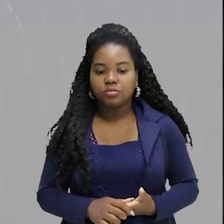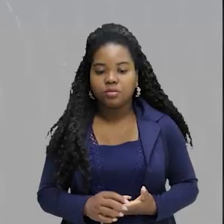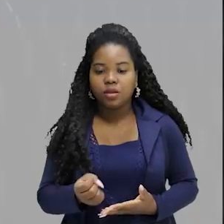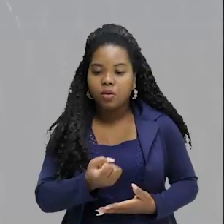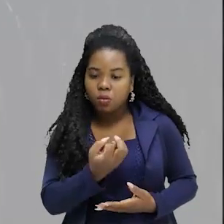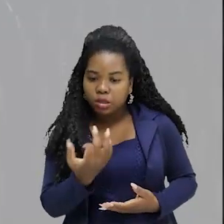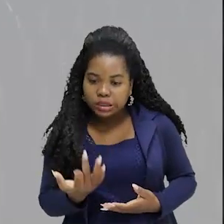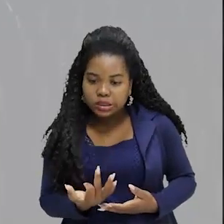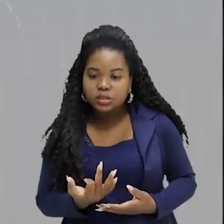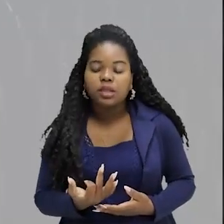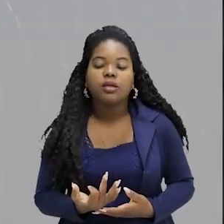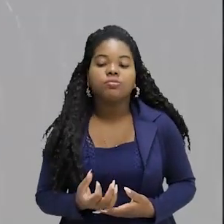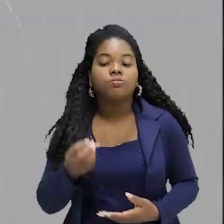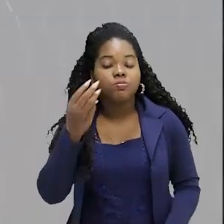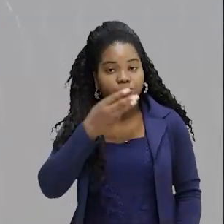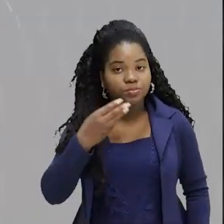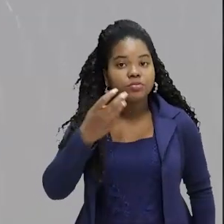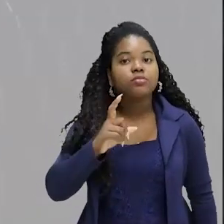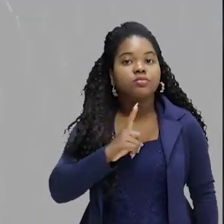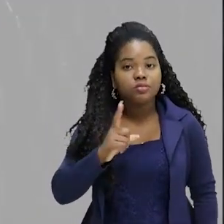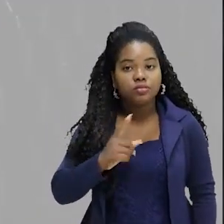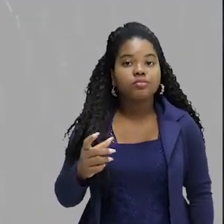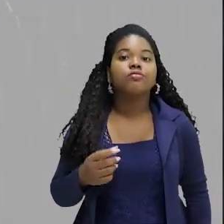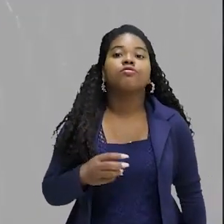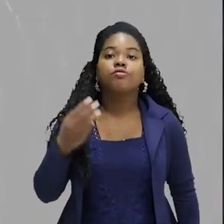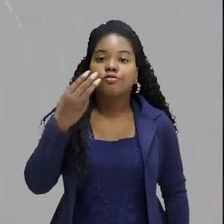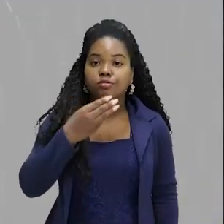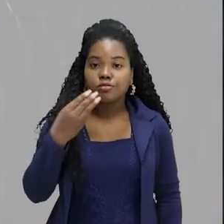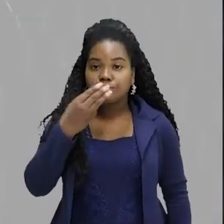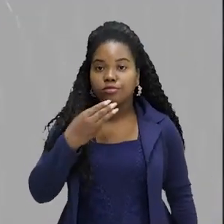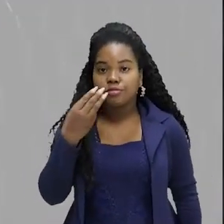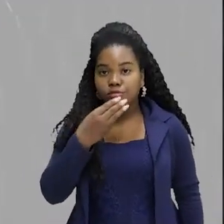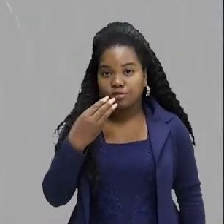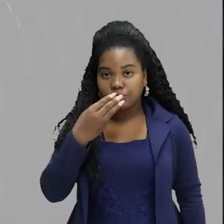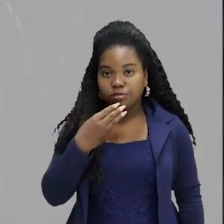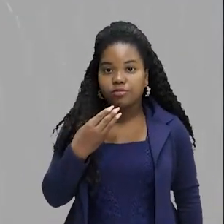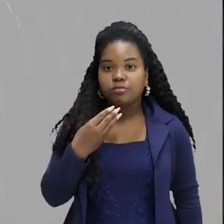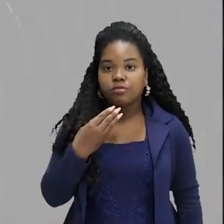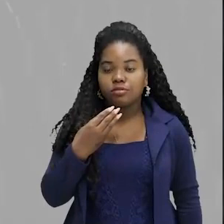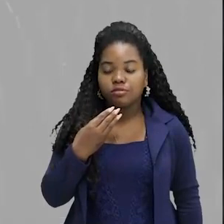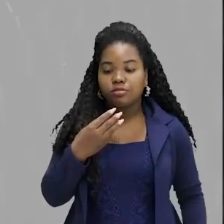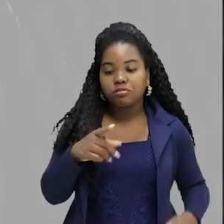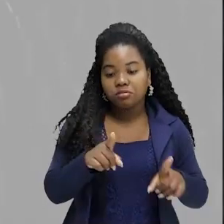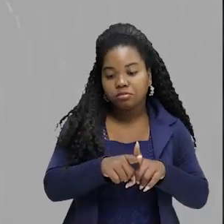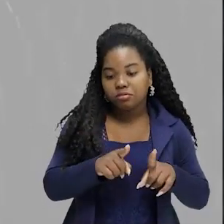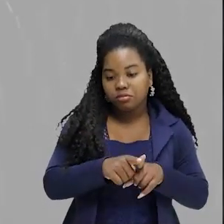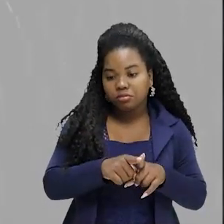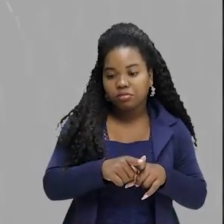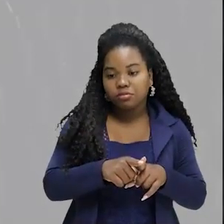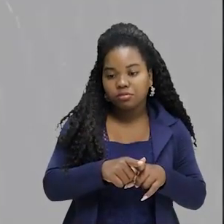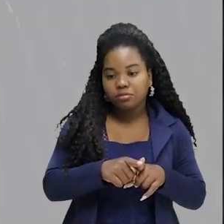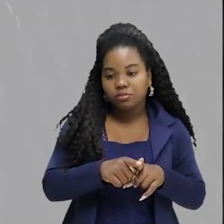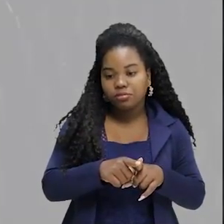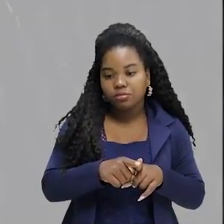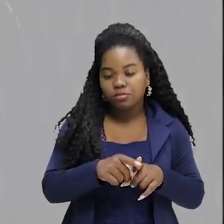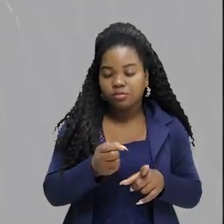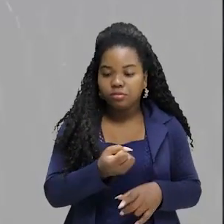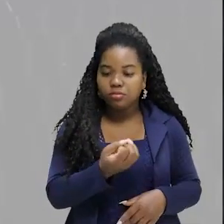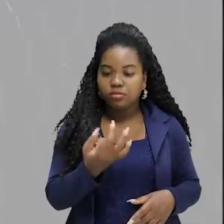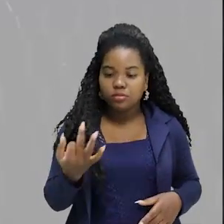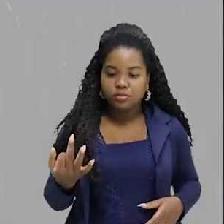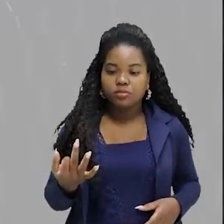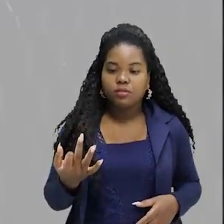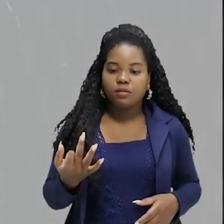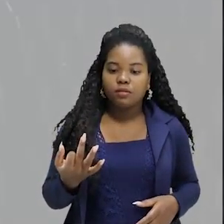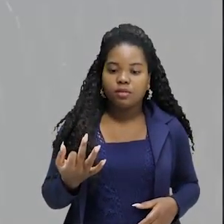a presença, né? Vai dizer que ali nós tínhamos o açúcar, e também o nível da coloração